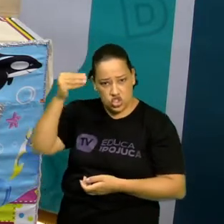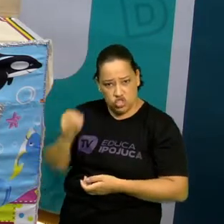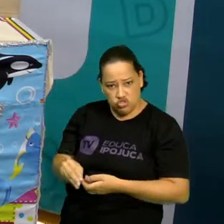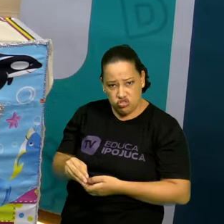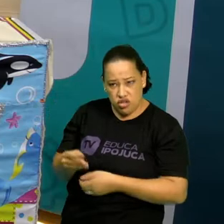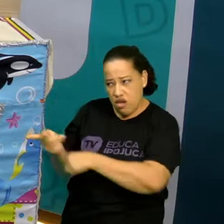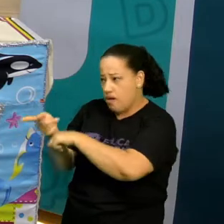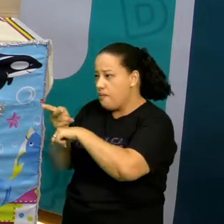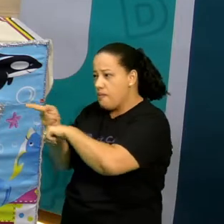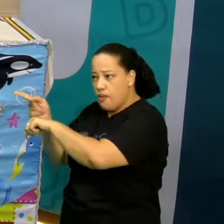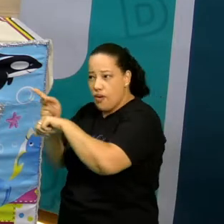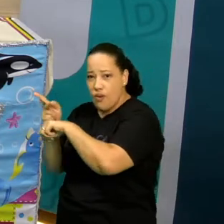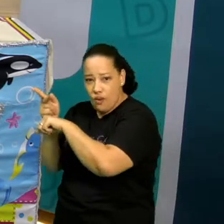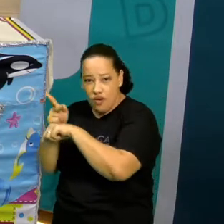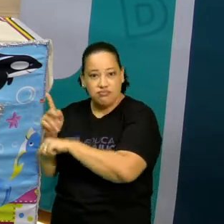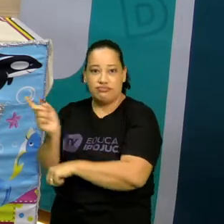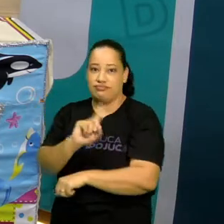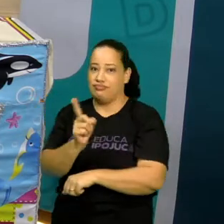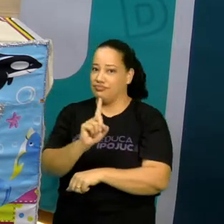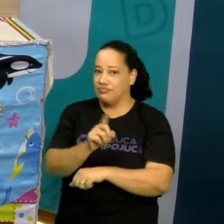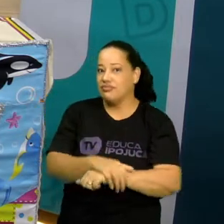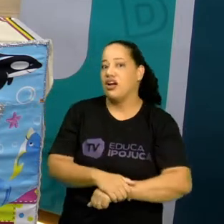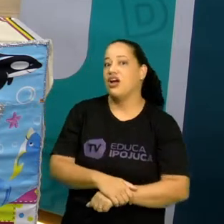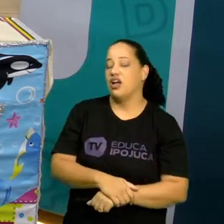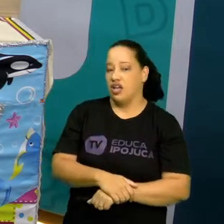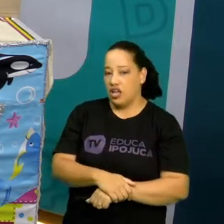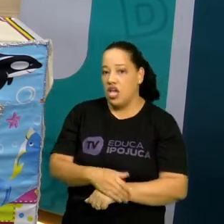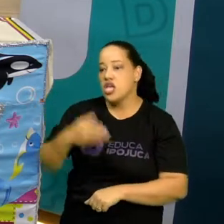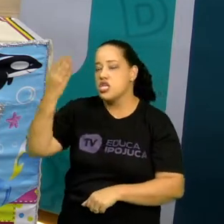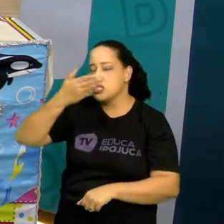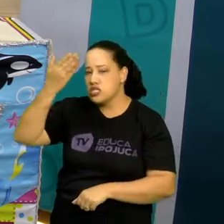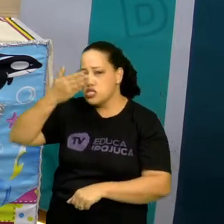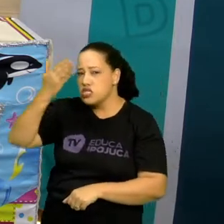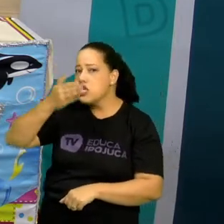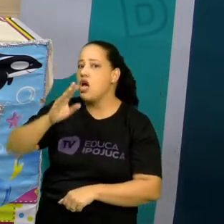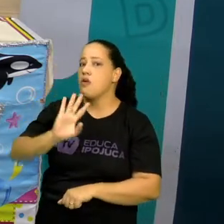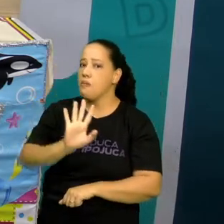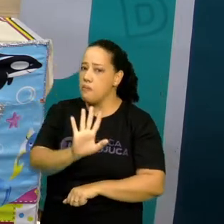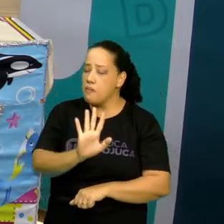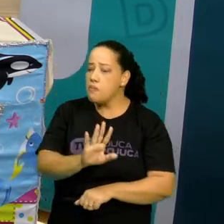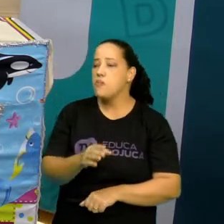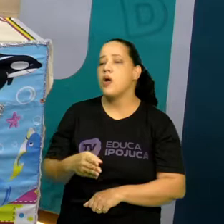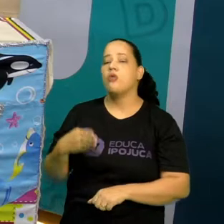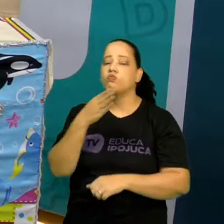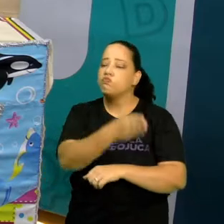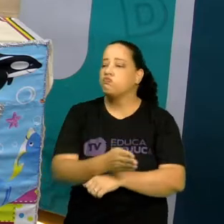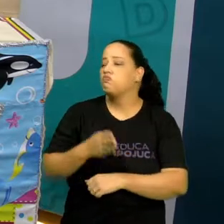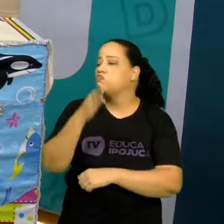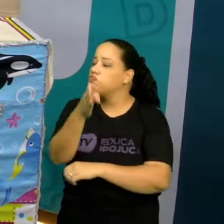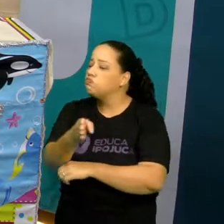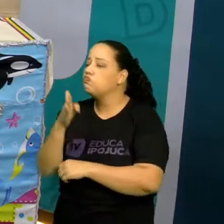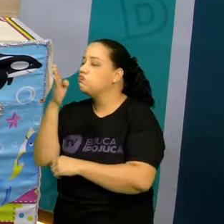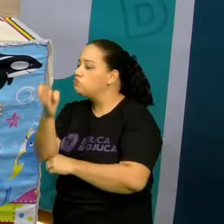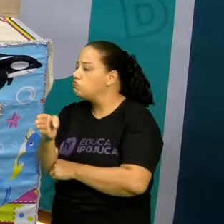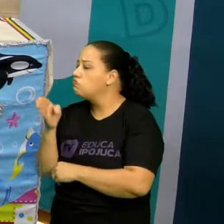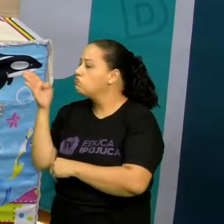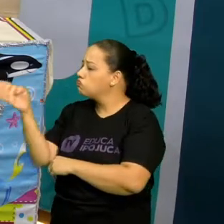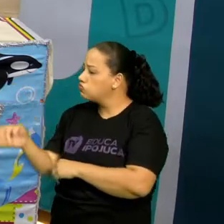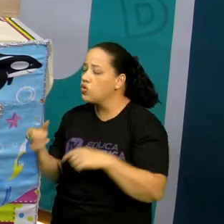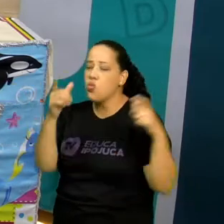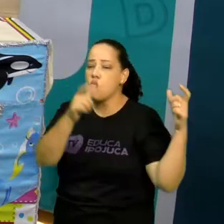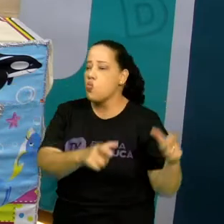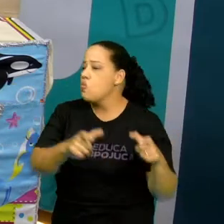não não mesmo ele segue criança ele saiu por todos os reinos ela saiu por